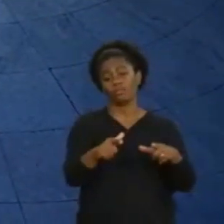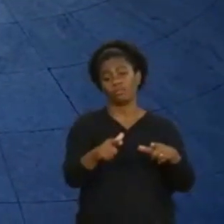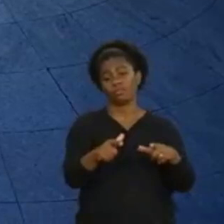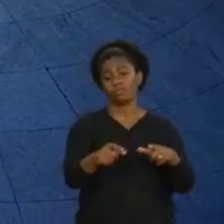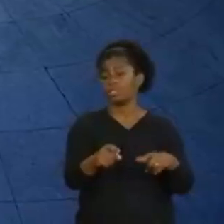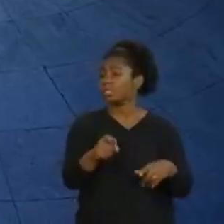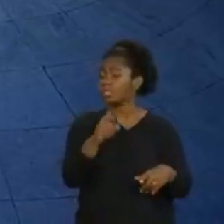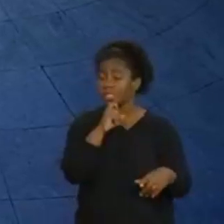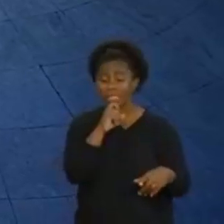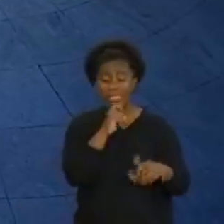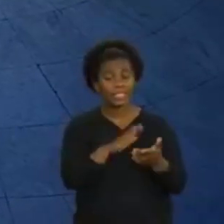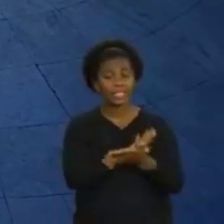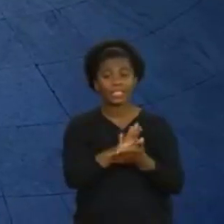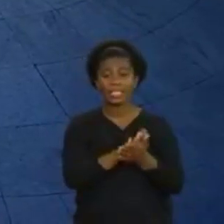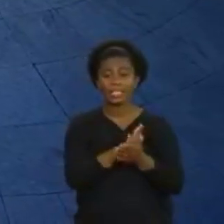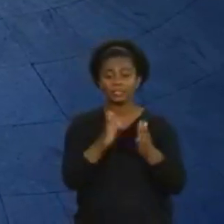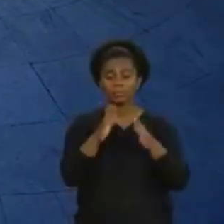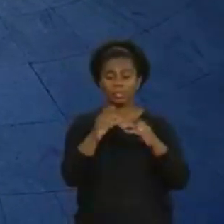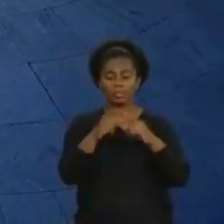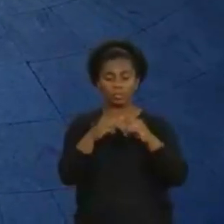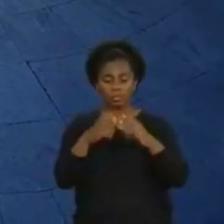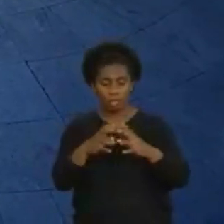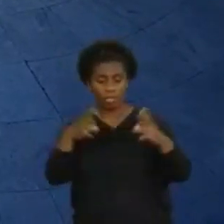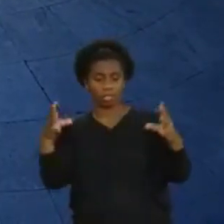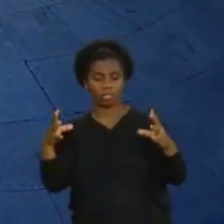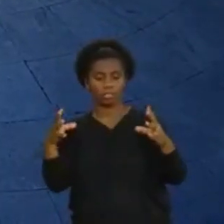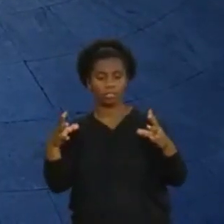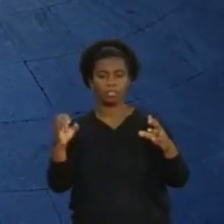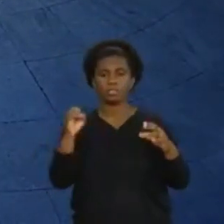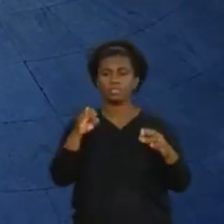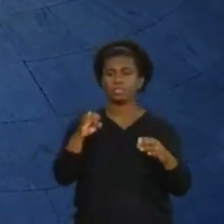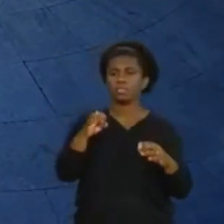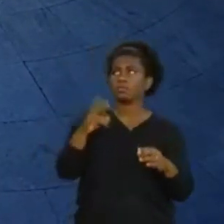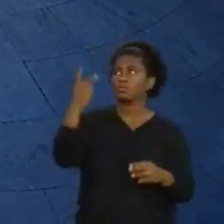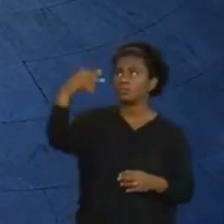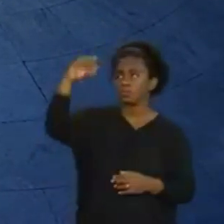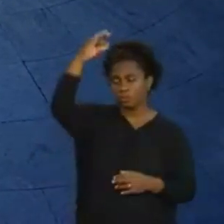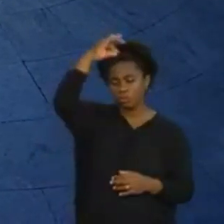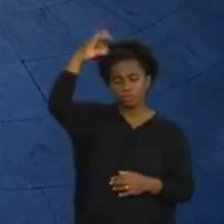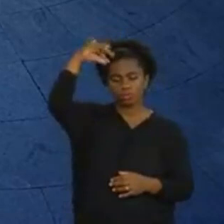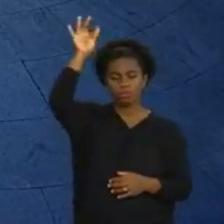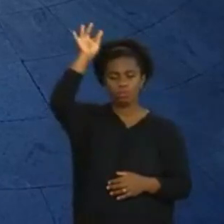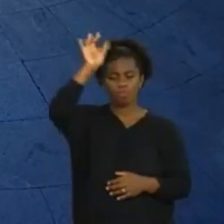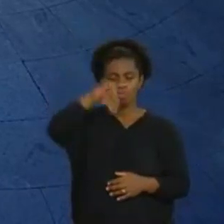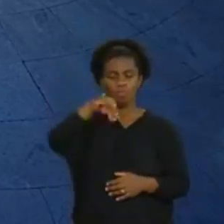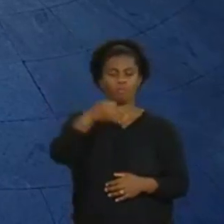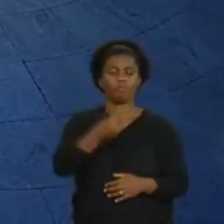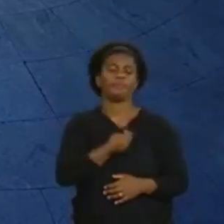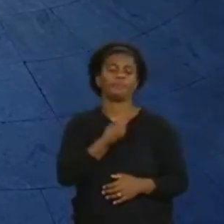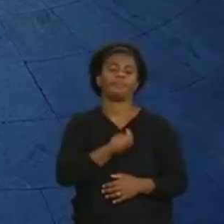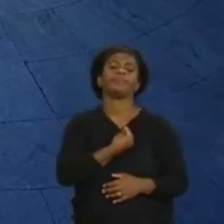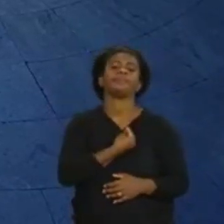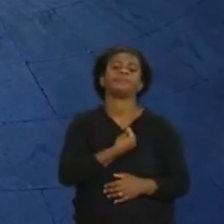uma igreja desse tamanho, se ela não tiver teu espírito?